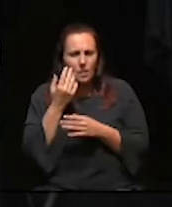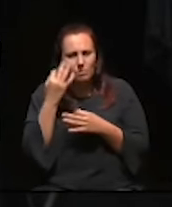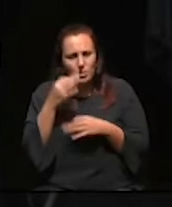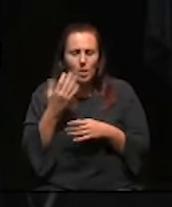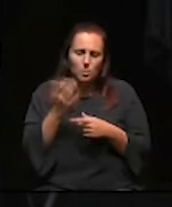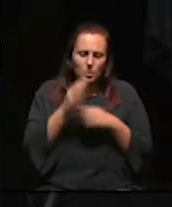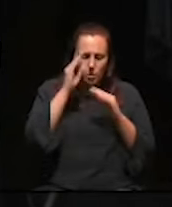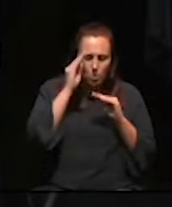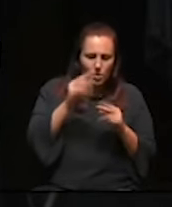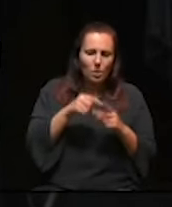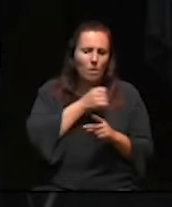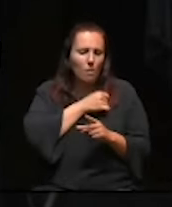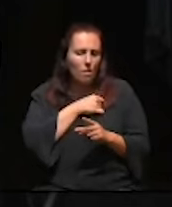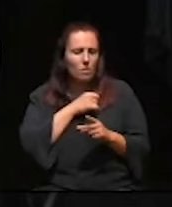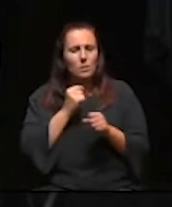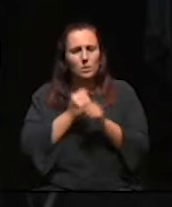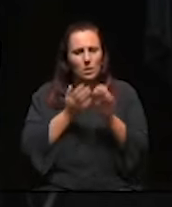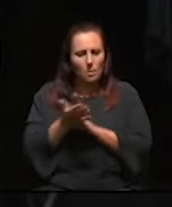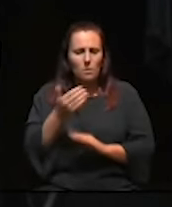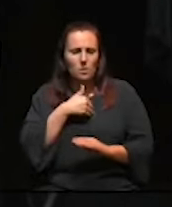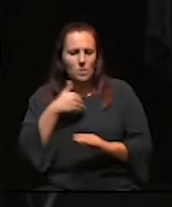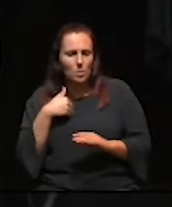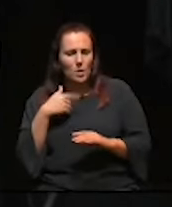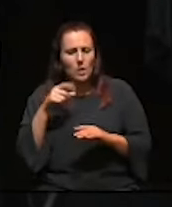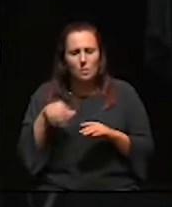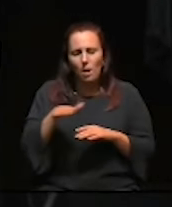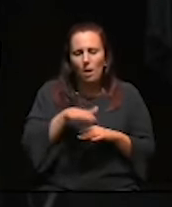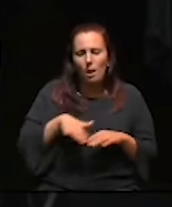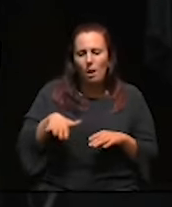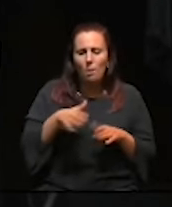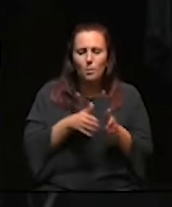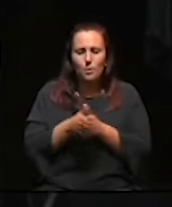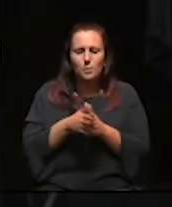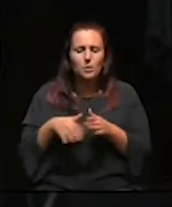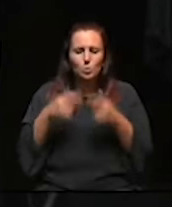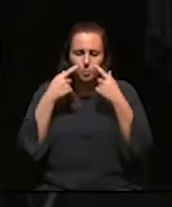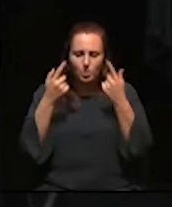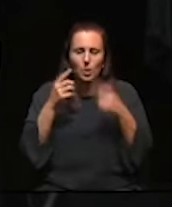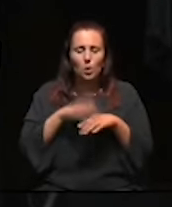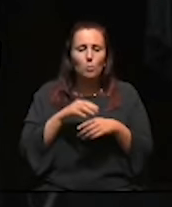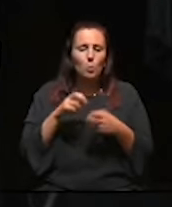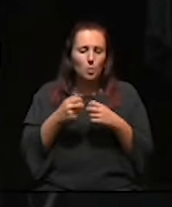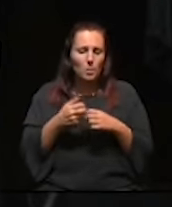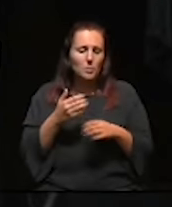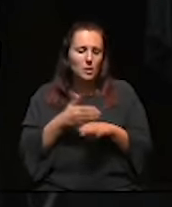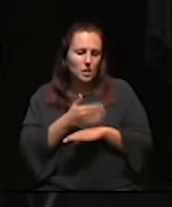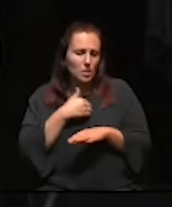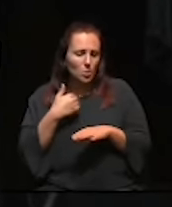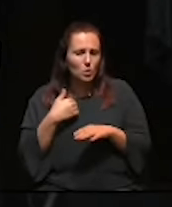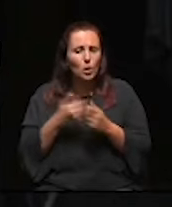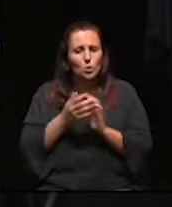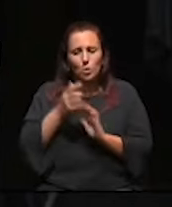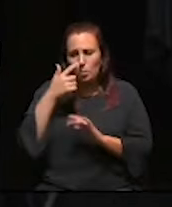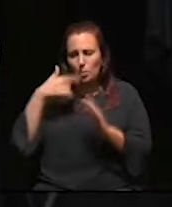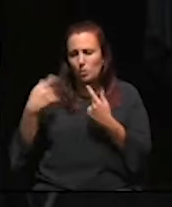educação, habitação, emprego, saúde e uso dos espaços públicos. Para lá dos problemas de acesso à saúde, comuns a toda a